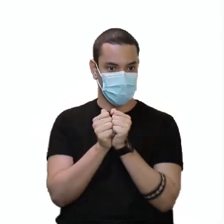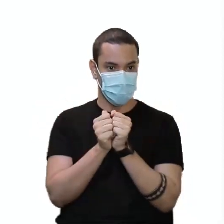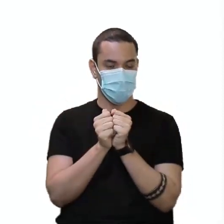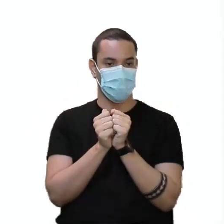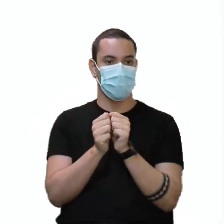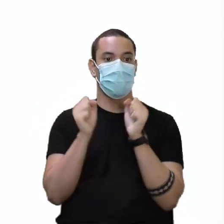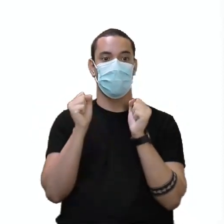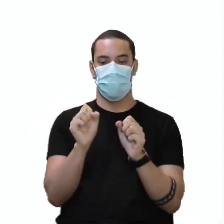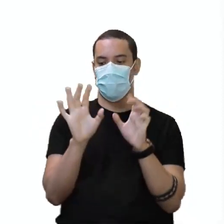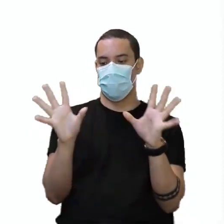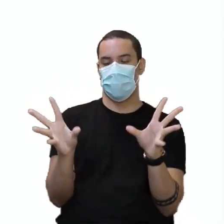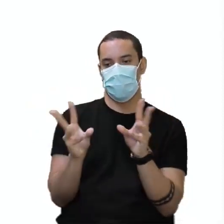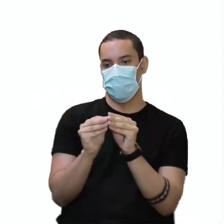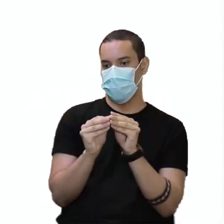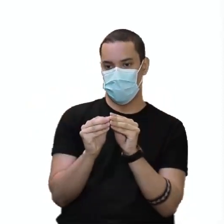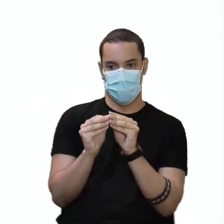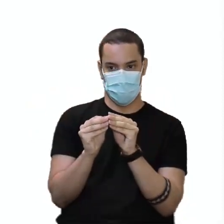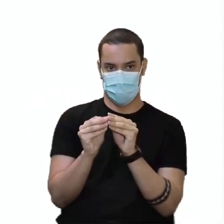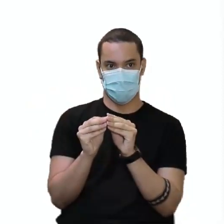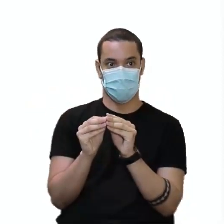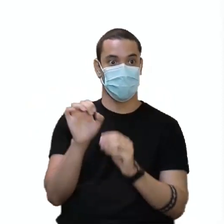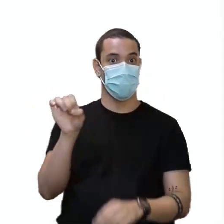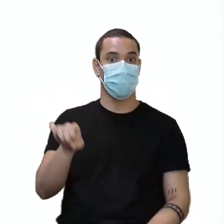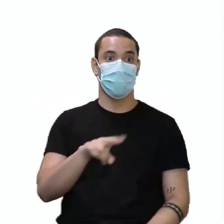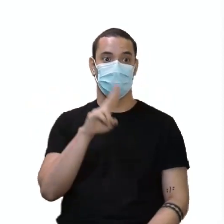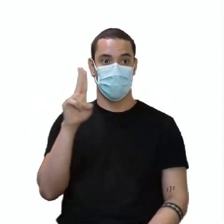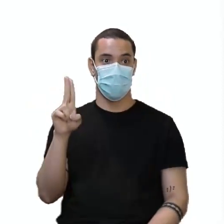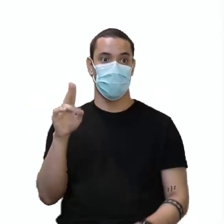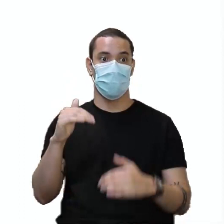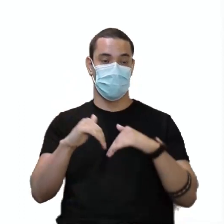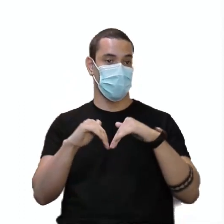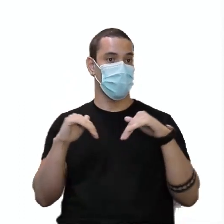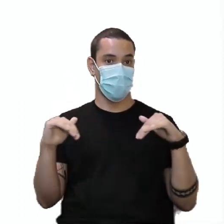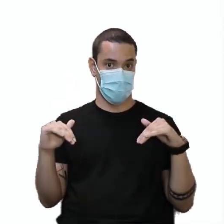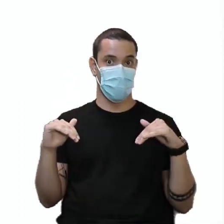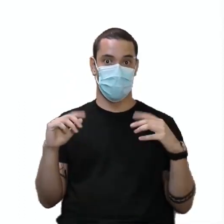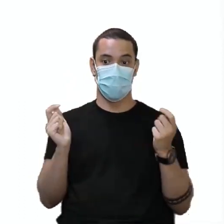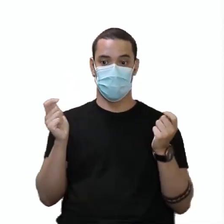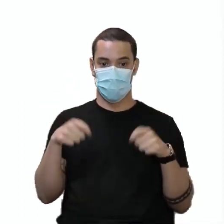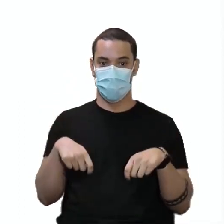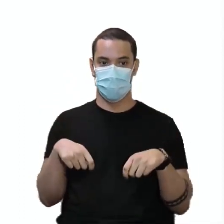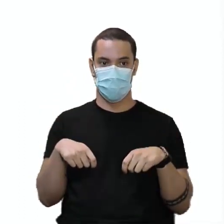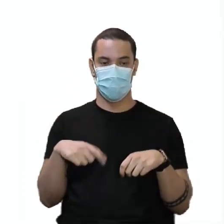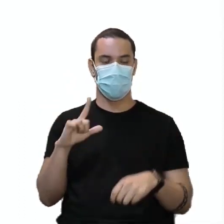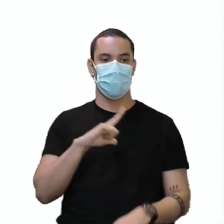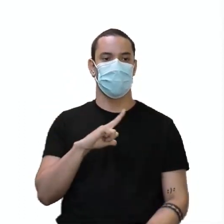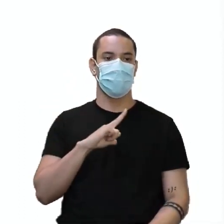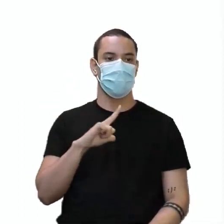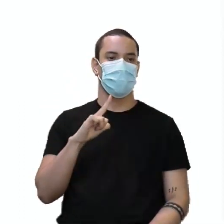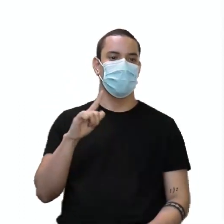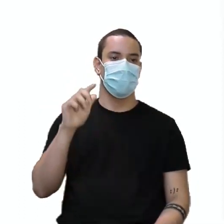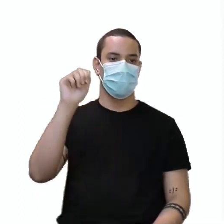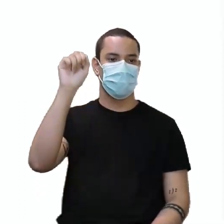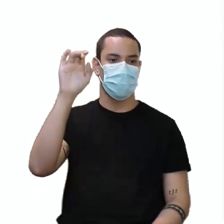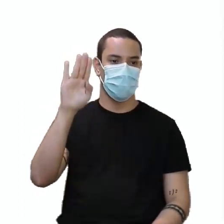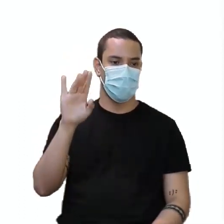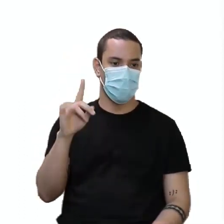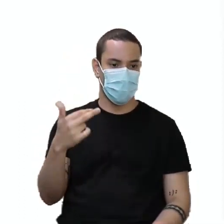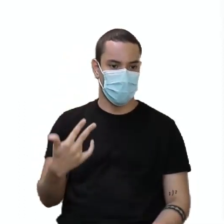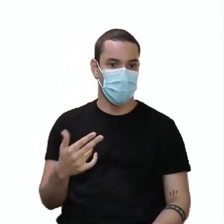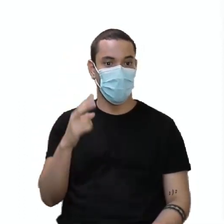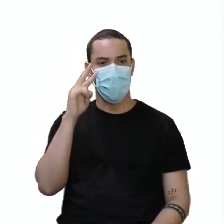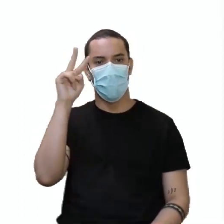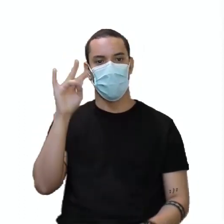Eles podem vir contraído como weren't, ou pode vir separado were not. E aí temos as alternativas, olhando para todas